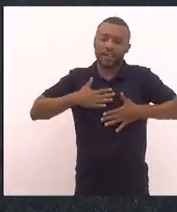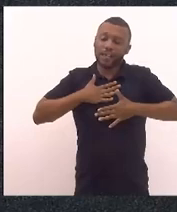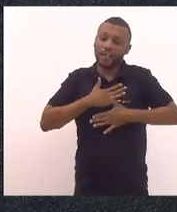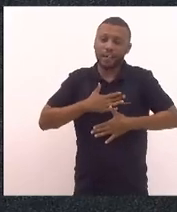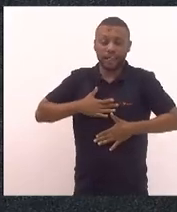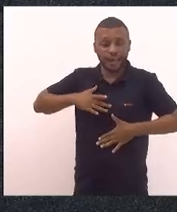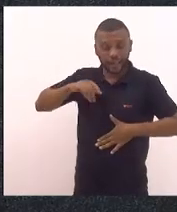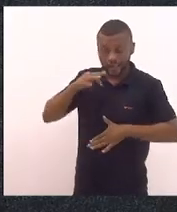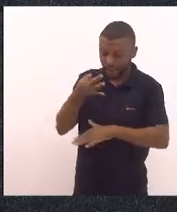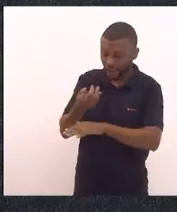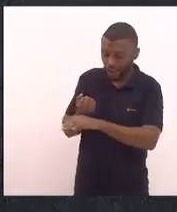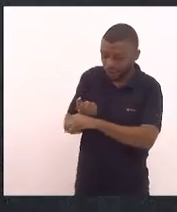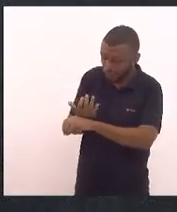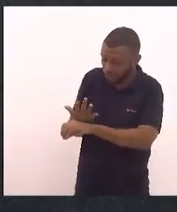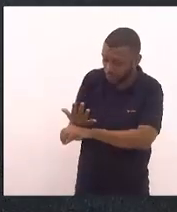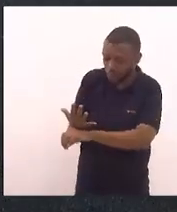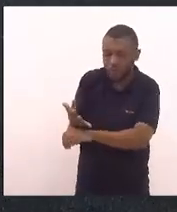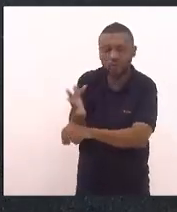É flor.